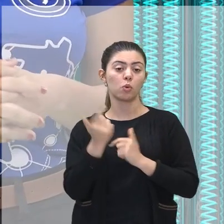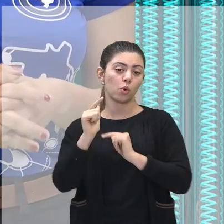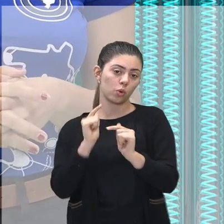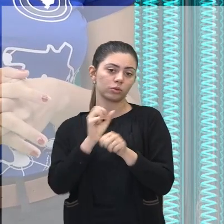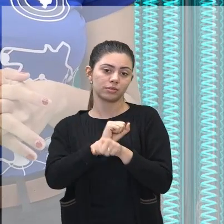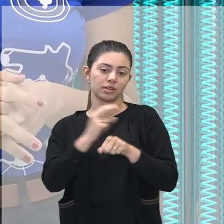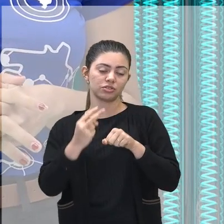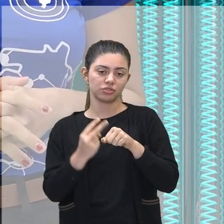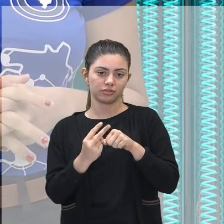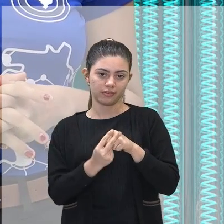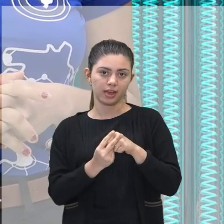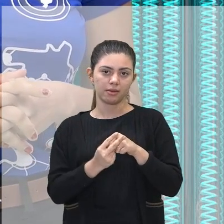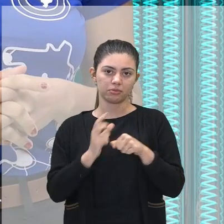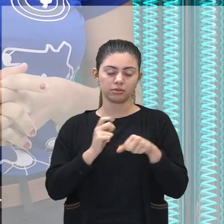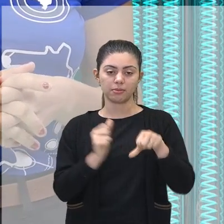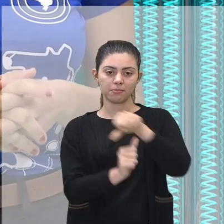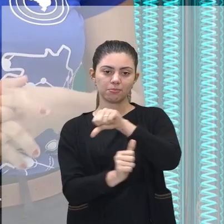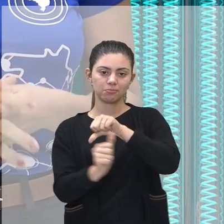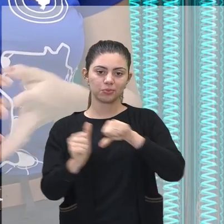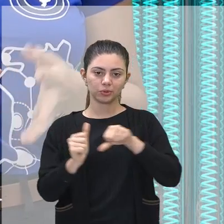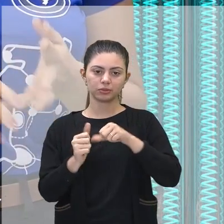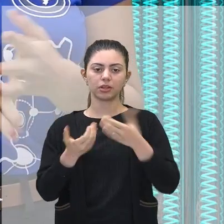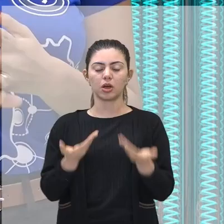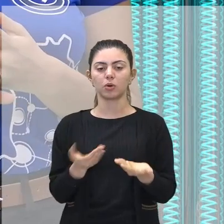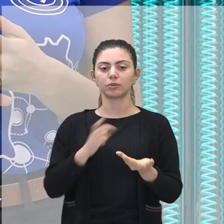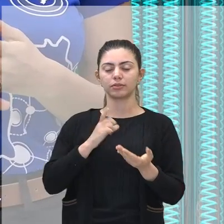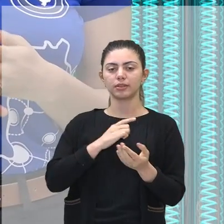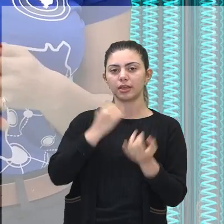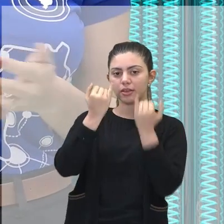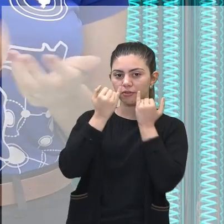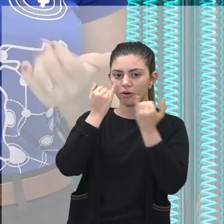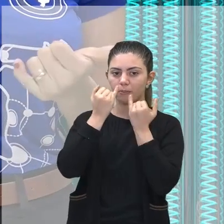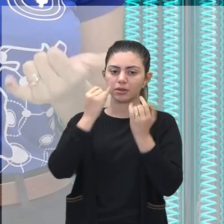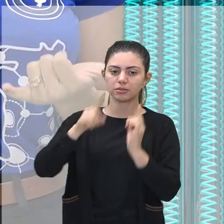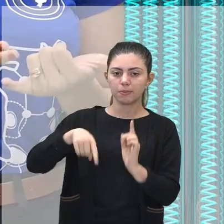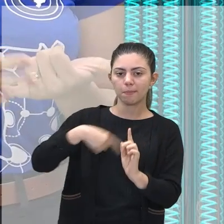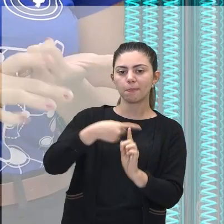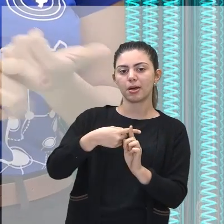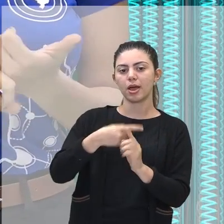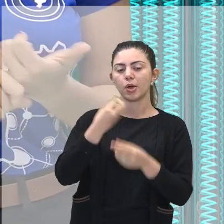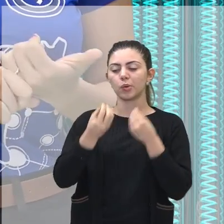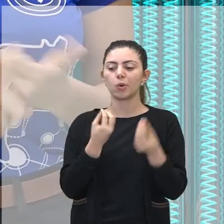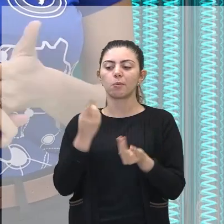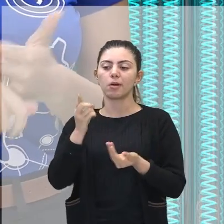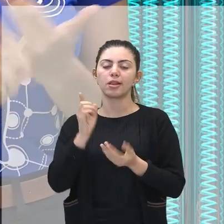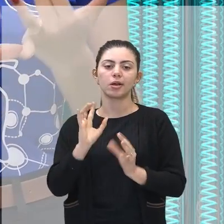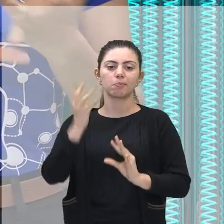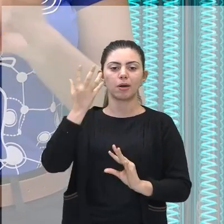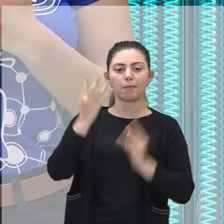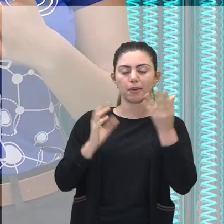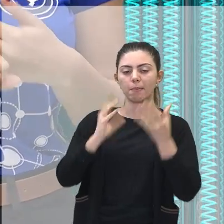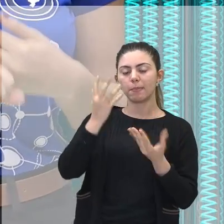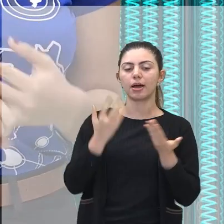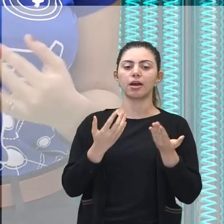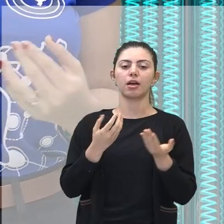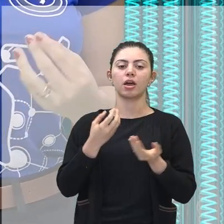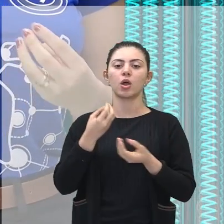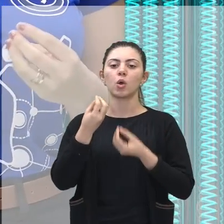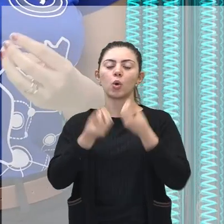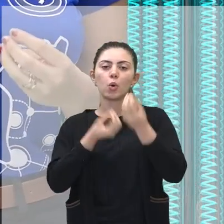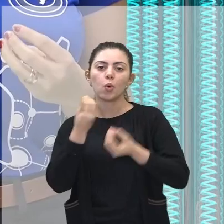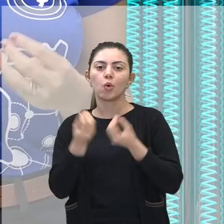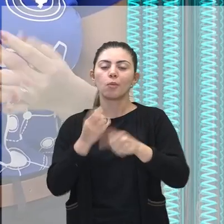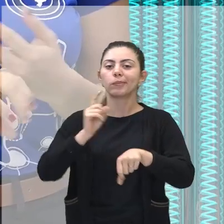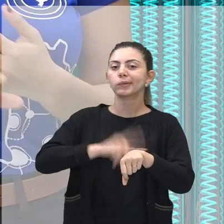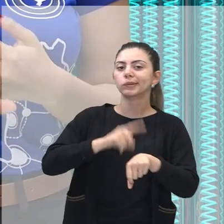advérbios, adicionando informações sobre como algo acontece, sobre quando, né, o